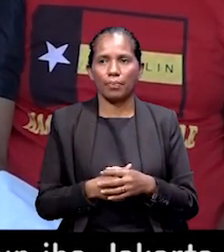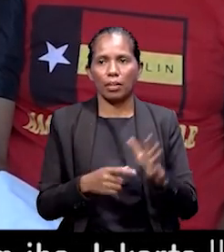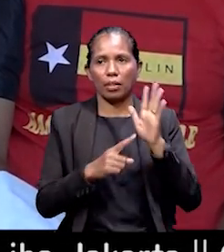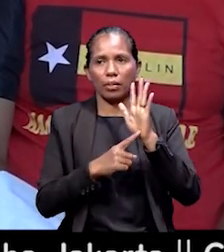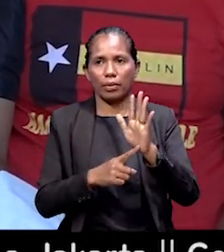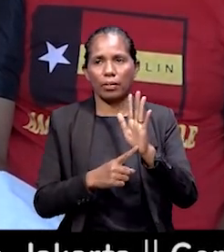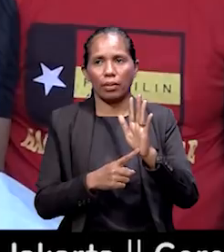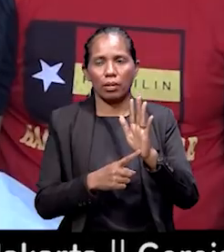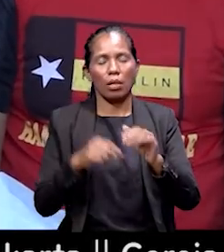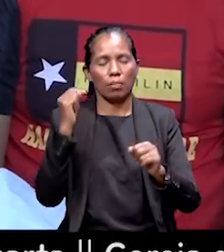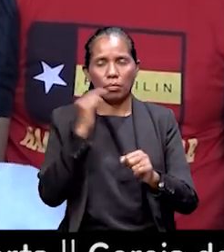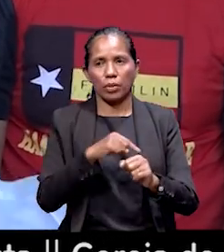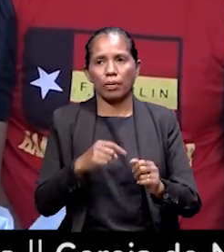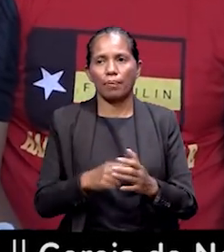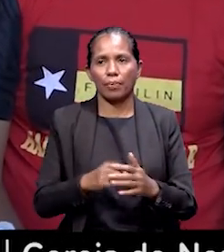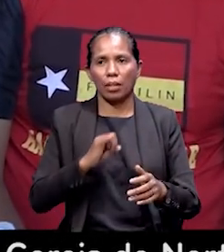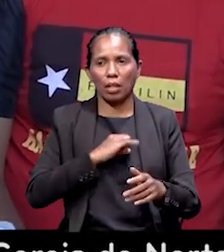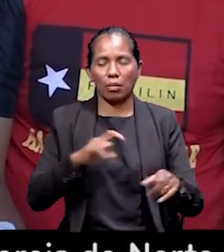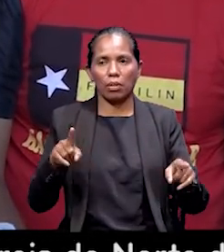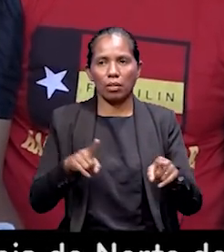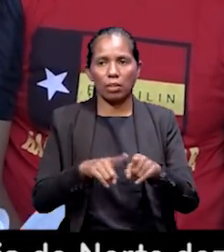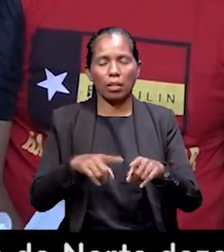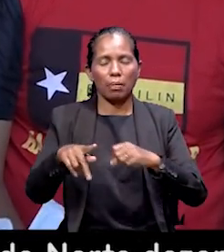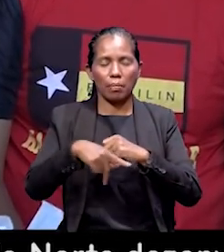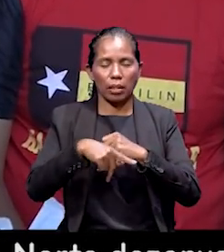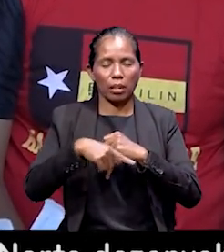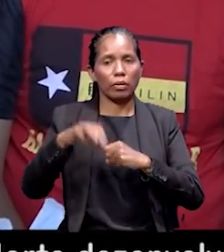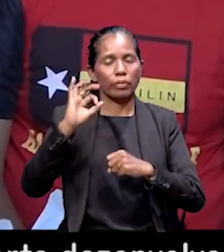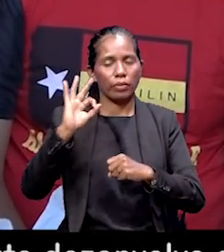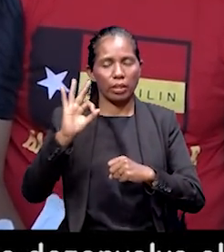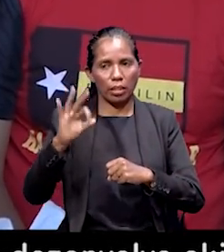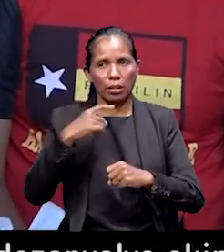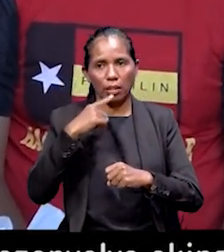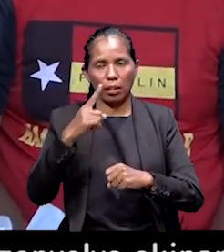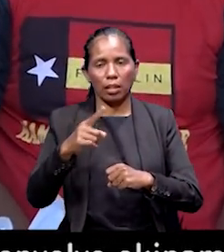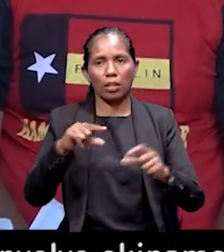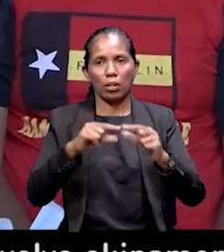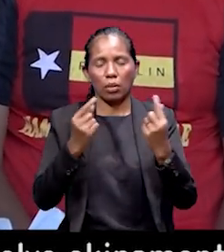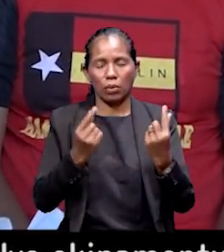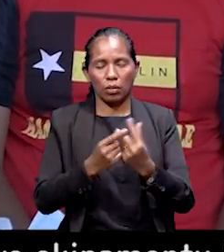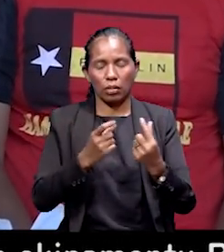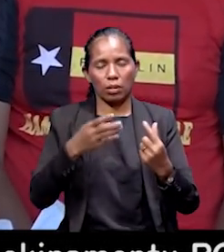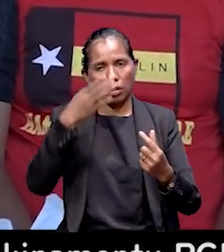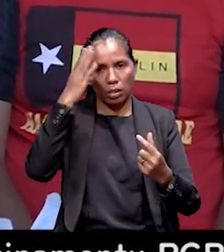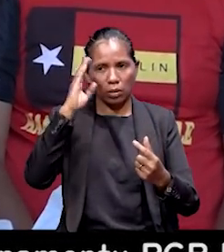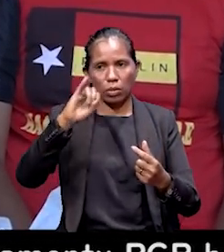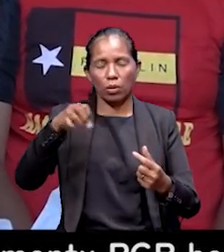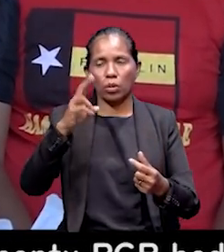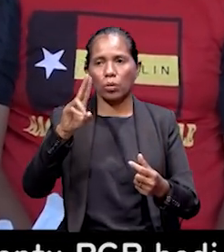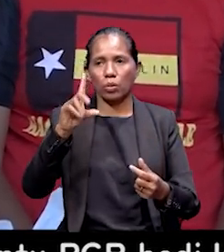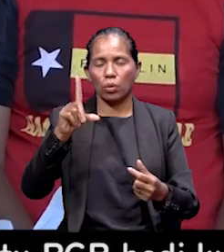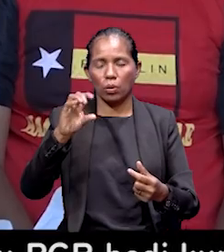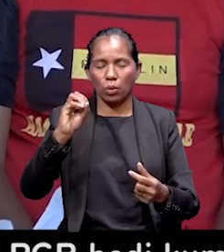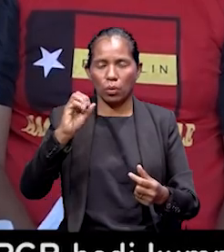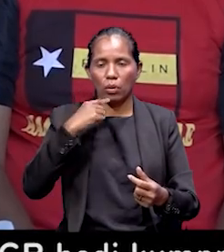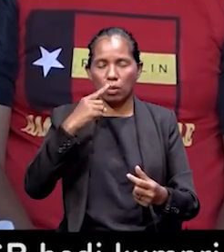senior Julio bosok. Hau nudar corredor Fretilin posto Watulari. Deskor na ekipa ne be senior Julio lori ba sere CNRT